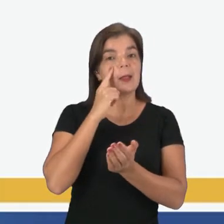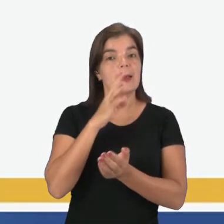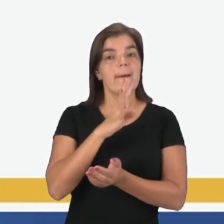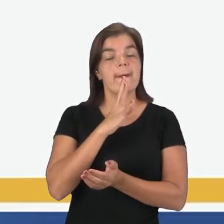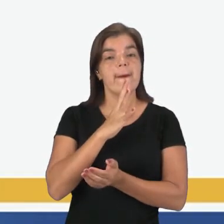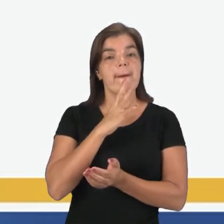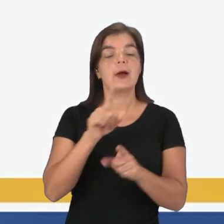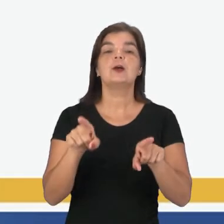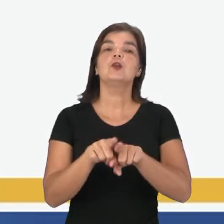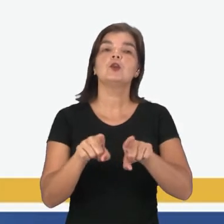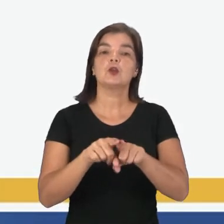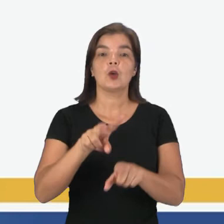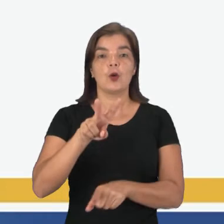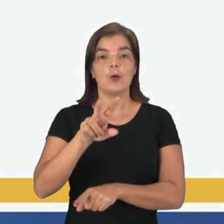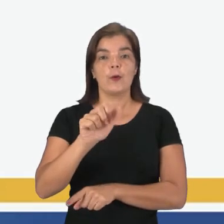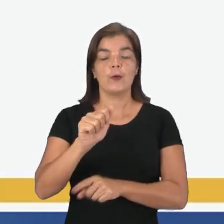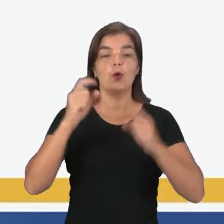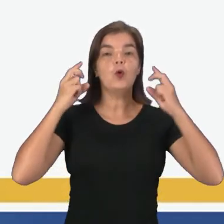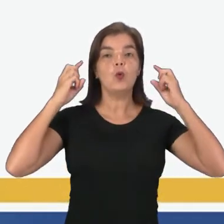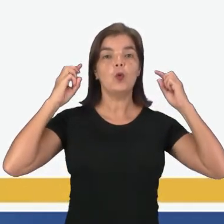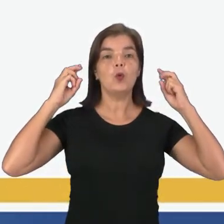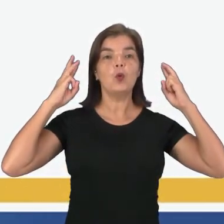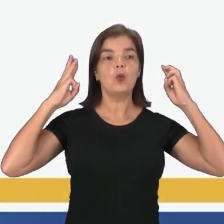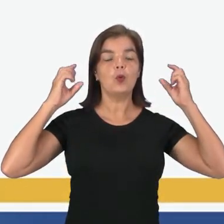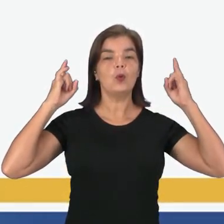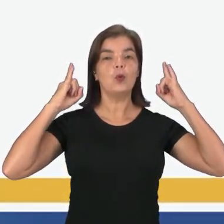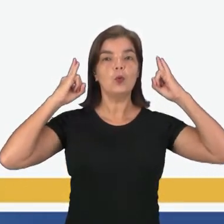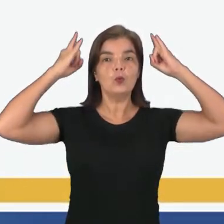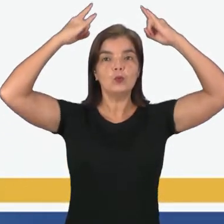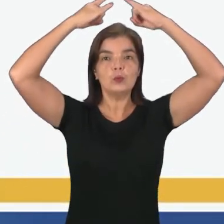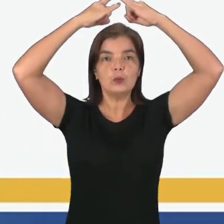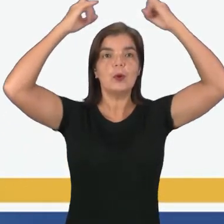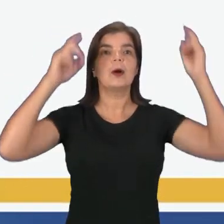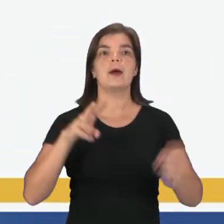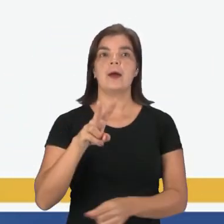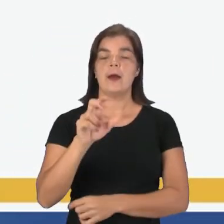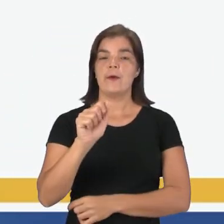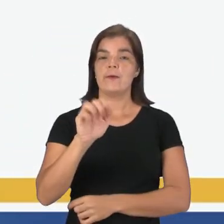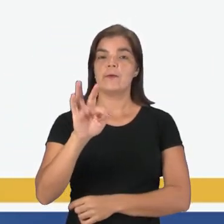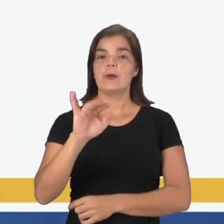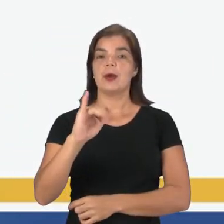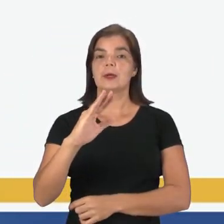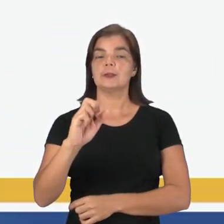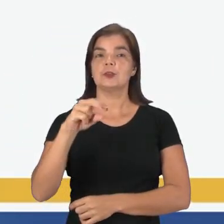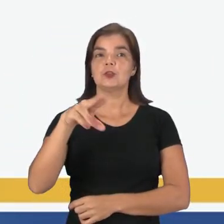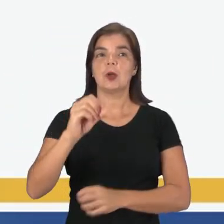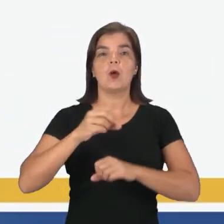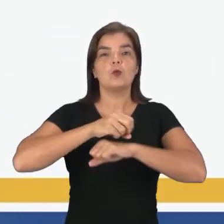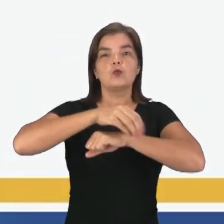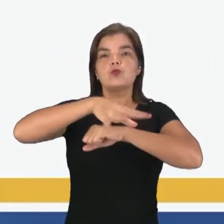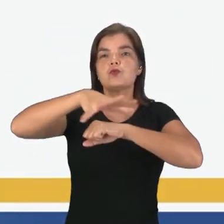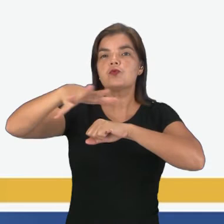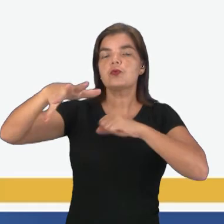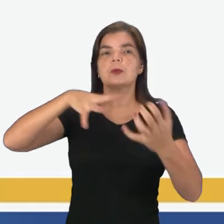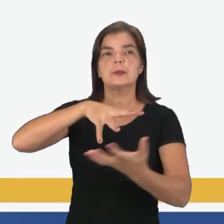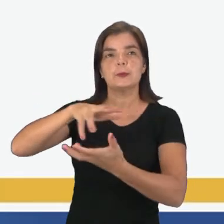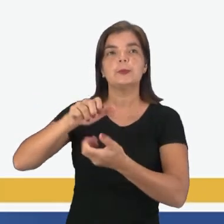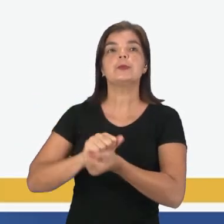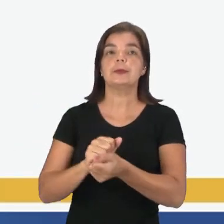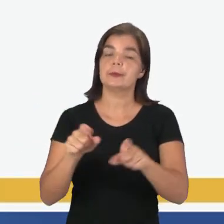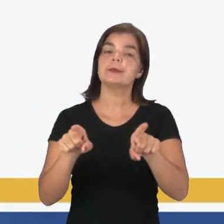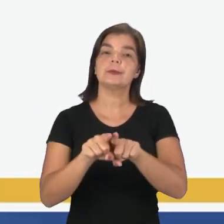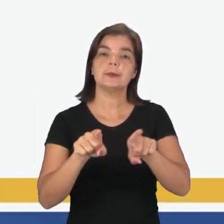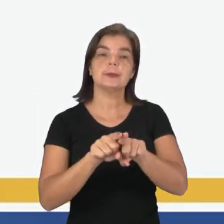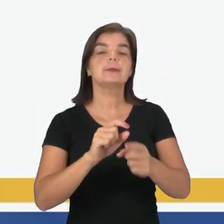religião, eu coloquei ali, que ela se situa no Vaticano, e existe um Estado cristão que é o Vaticano, mas ela se espalha pelo